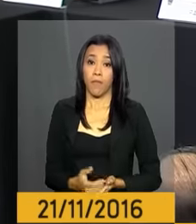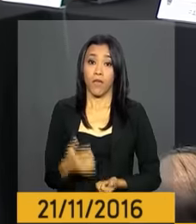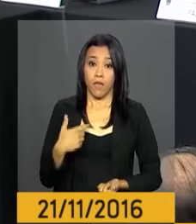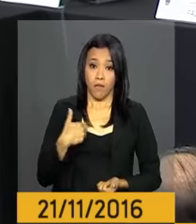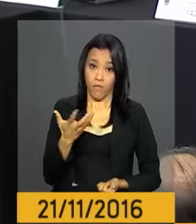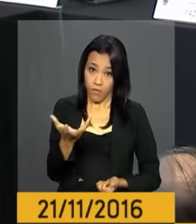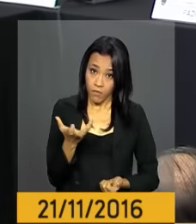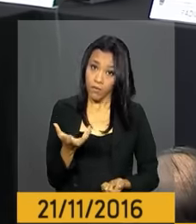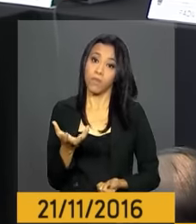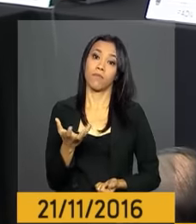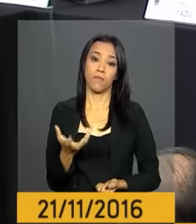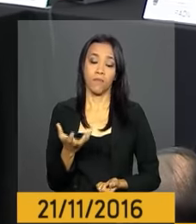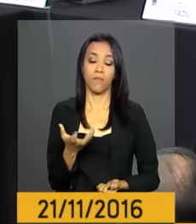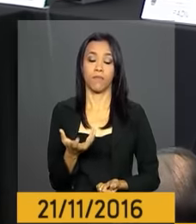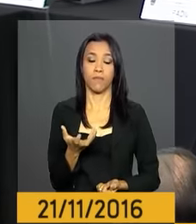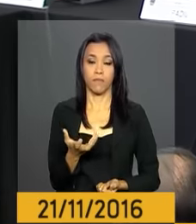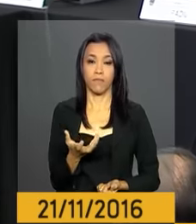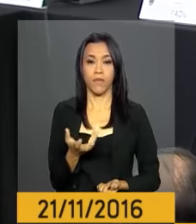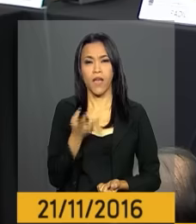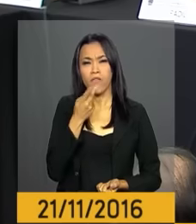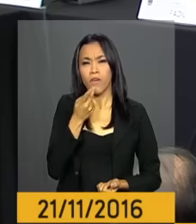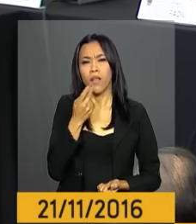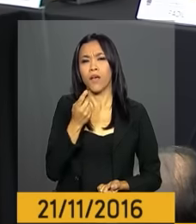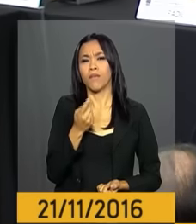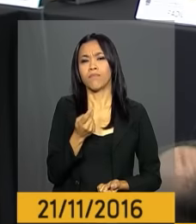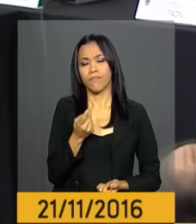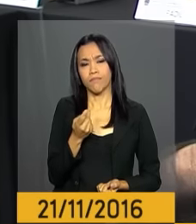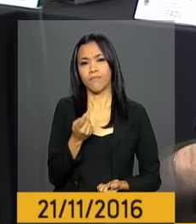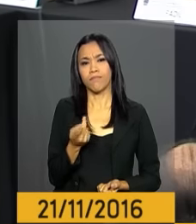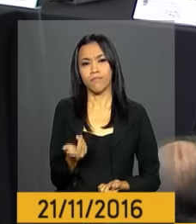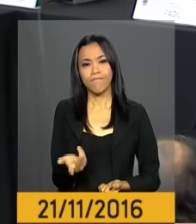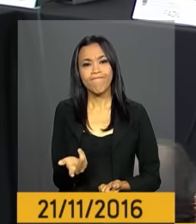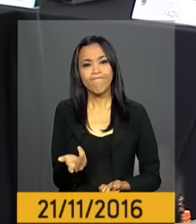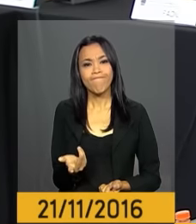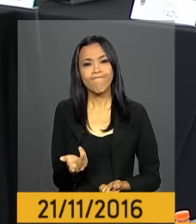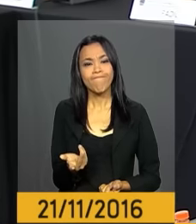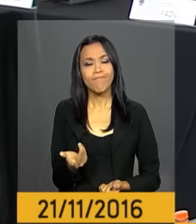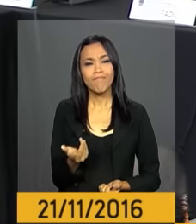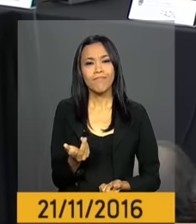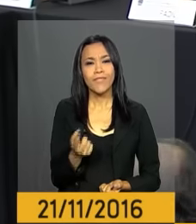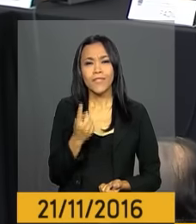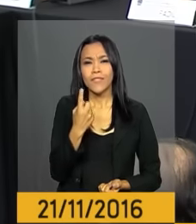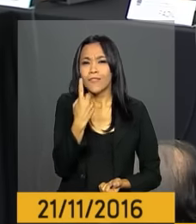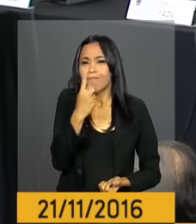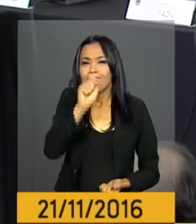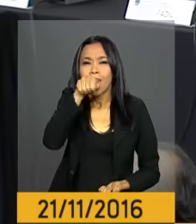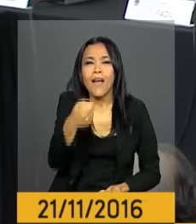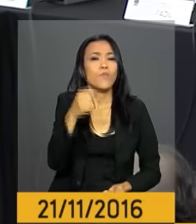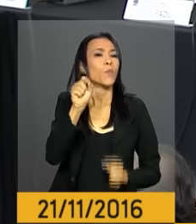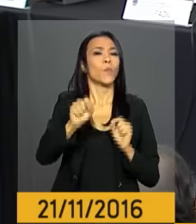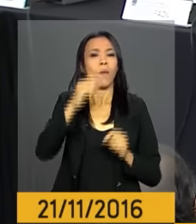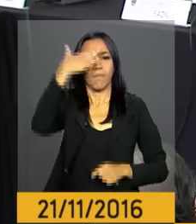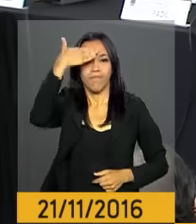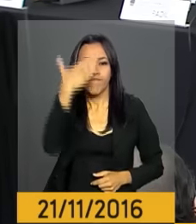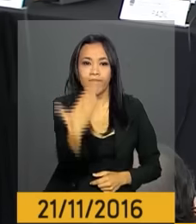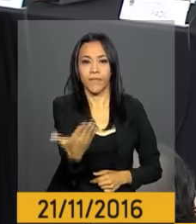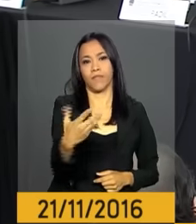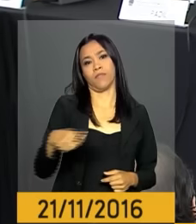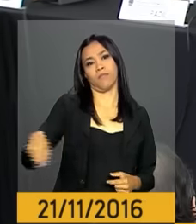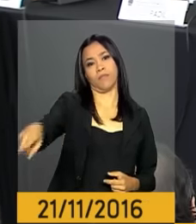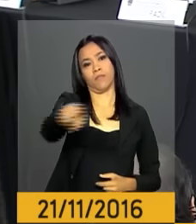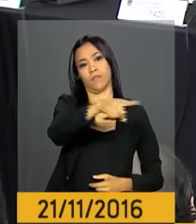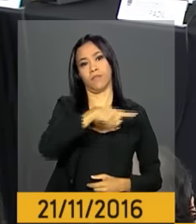desde já, dizer uma palavra de agradecimento por terem